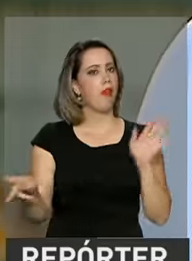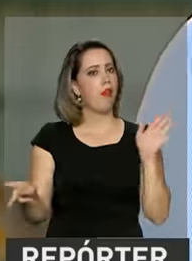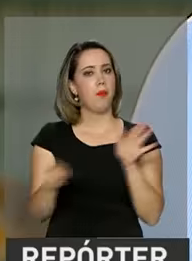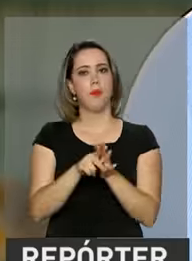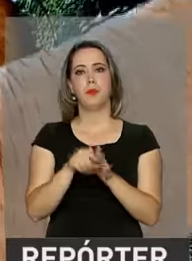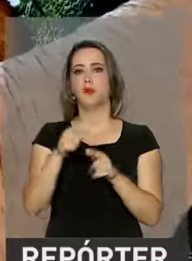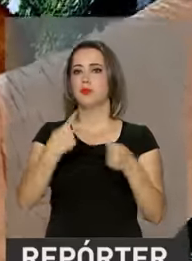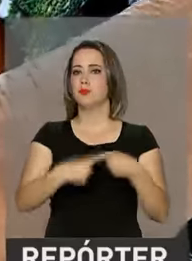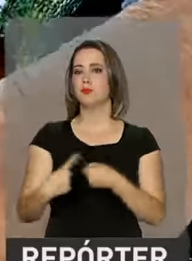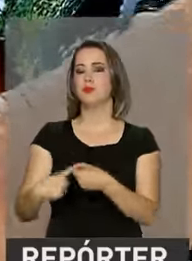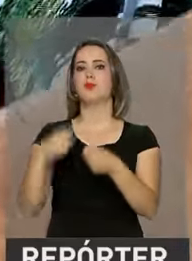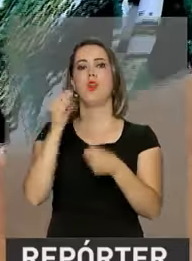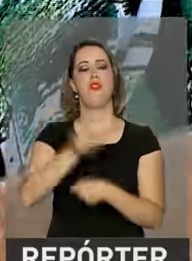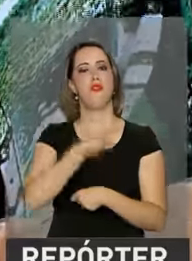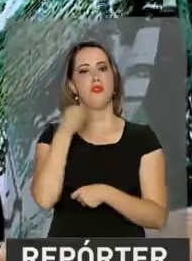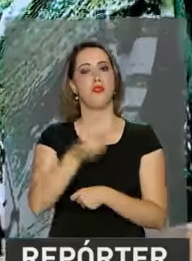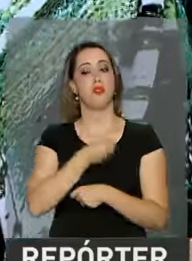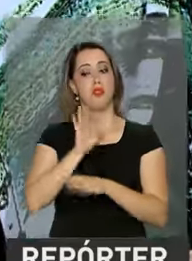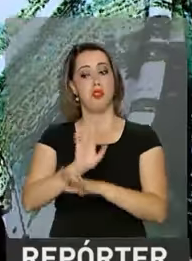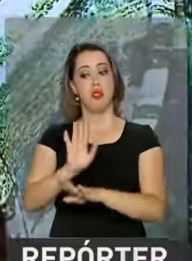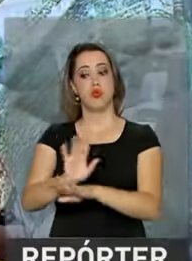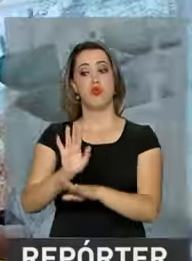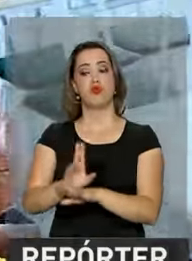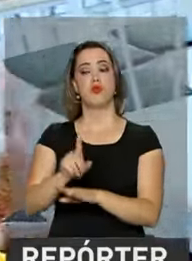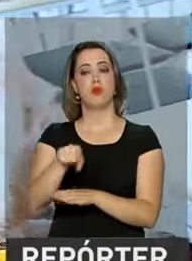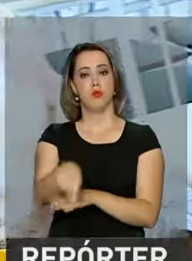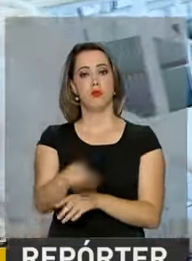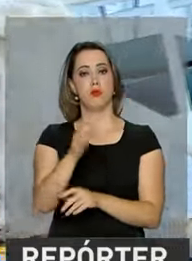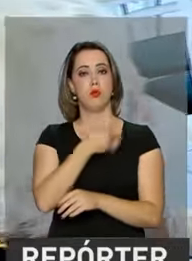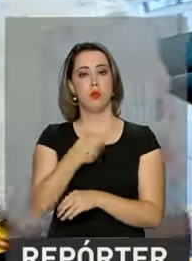no município. É uma ajuda muito grande do governo federal